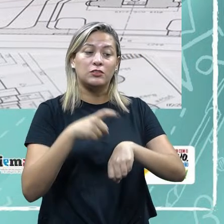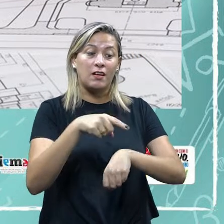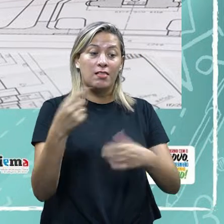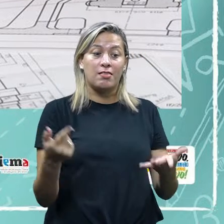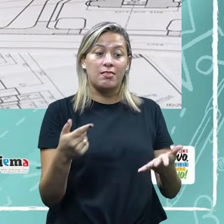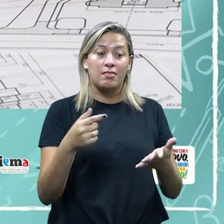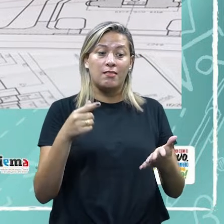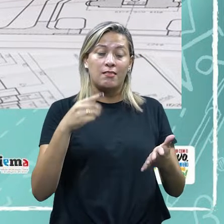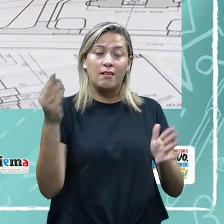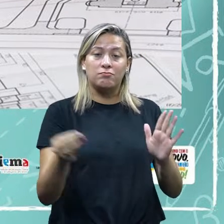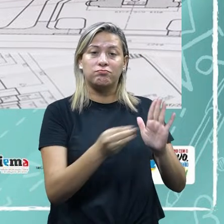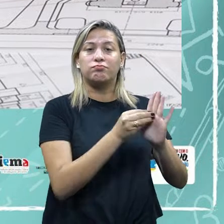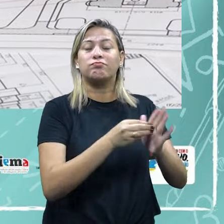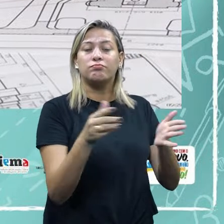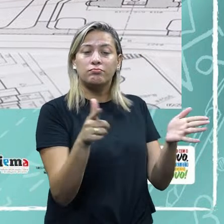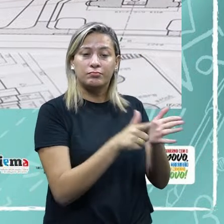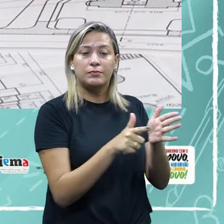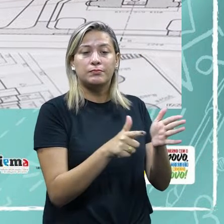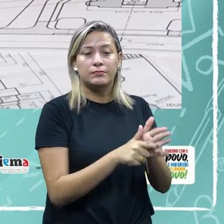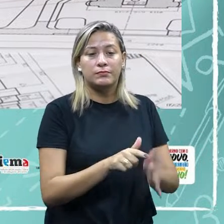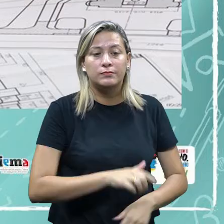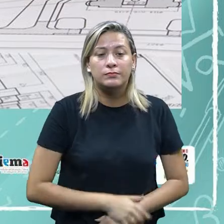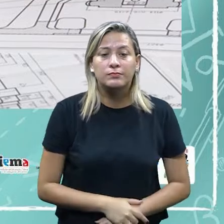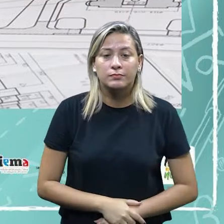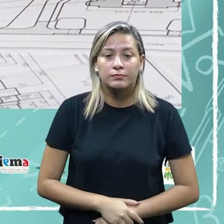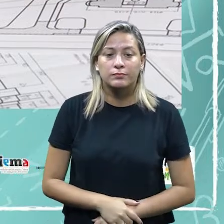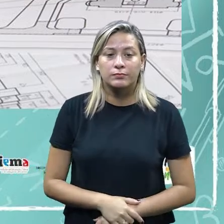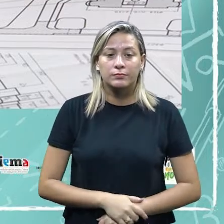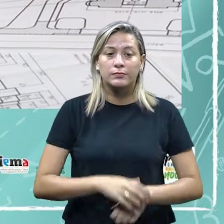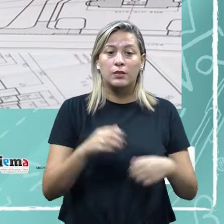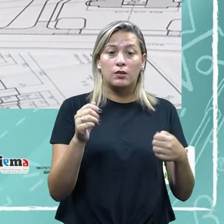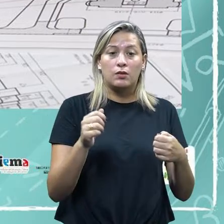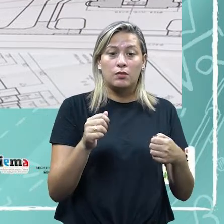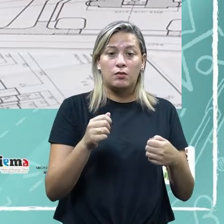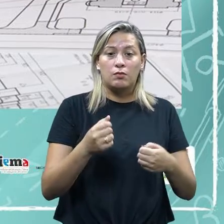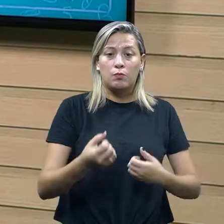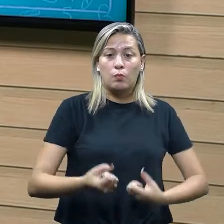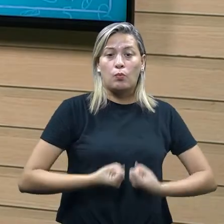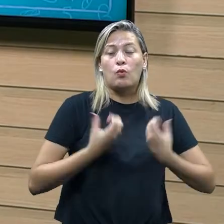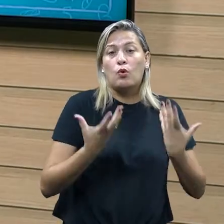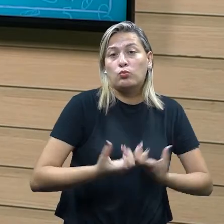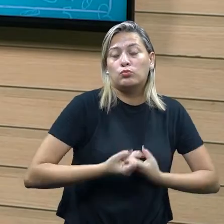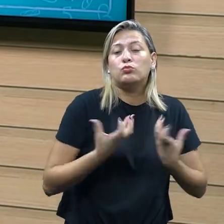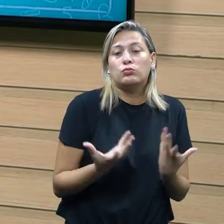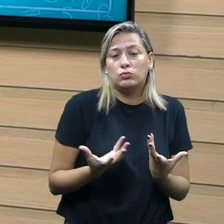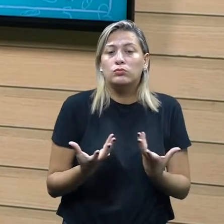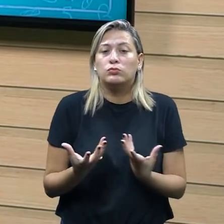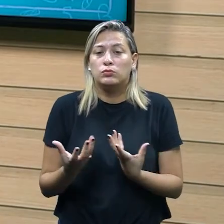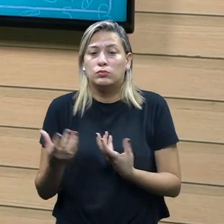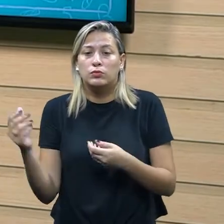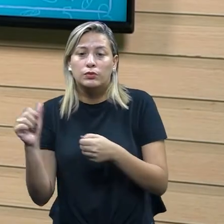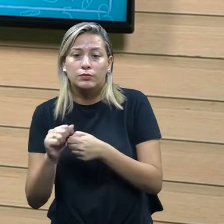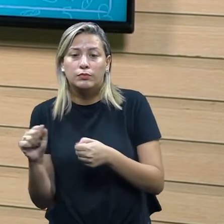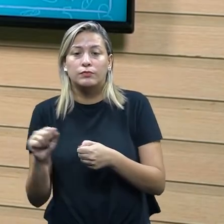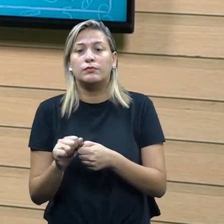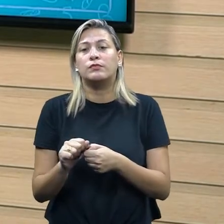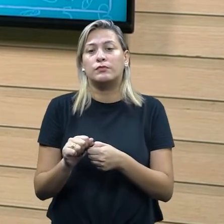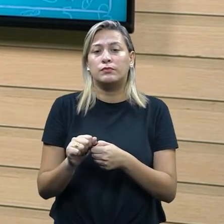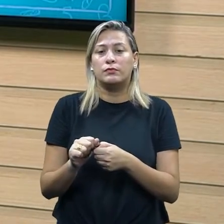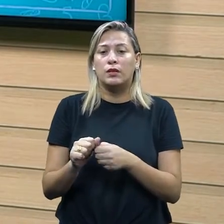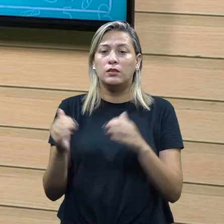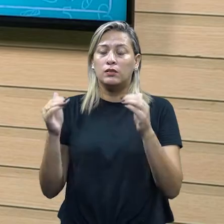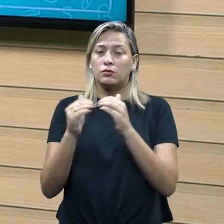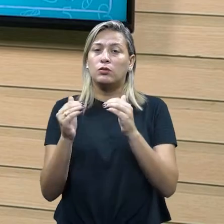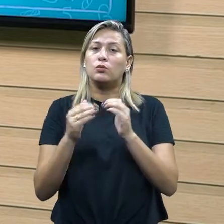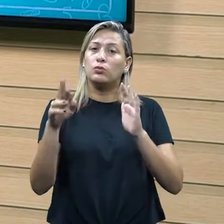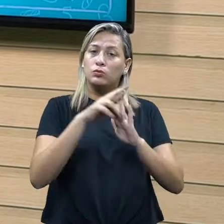no papel. Produzir e reproduzir de forma padrão. Então, quando você tem um desenho que ele possui todas essas